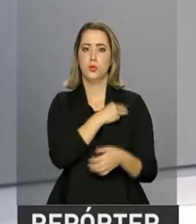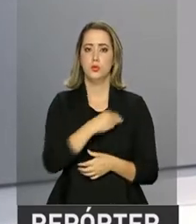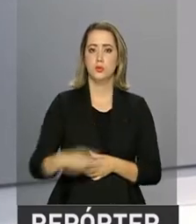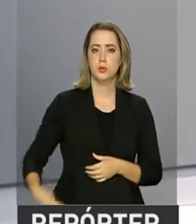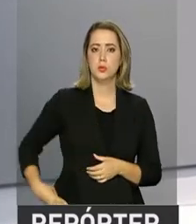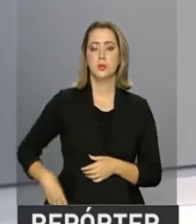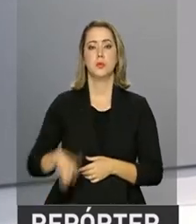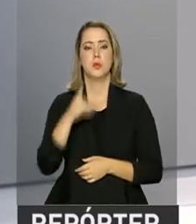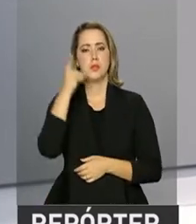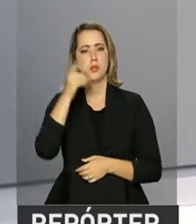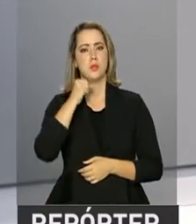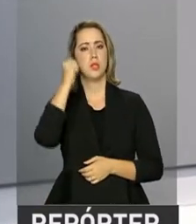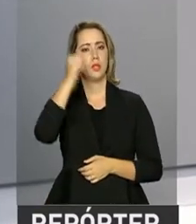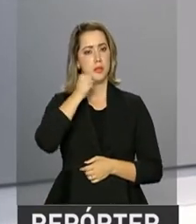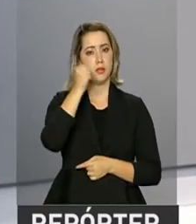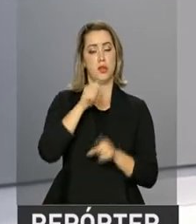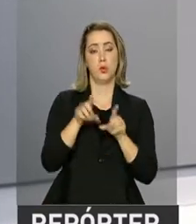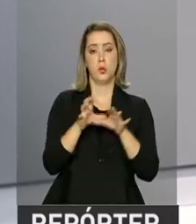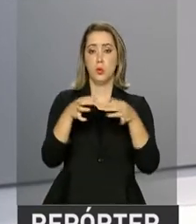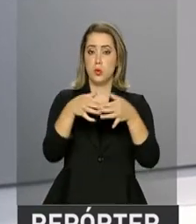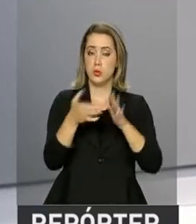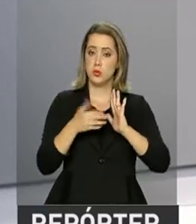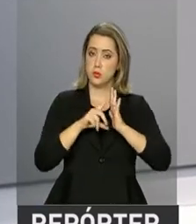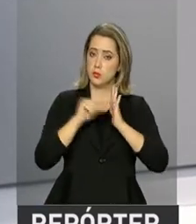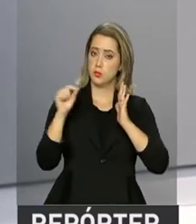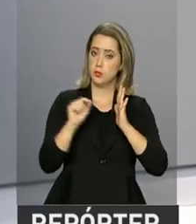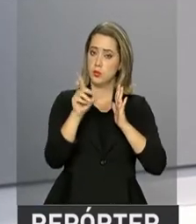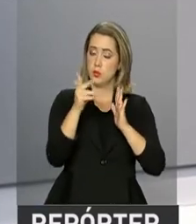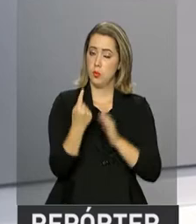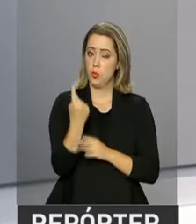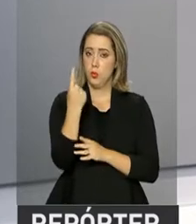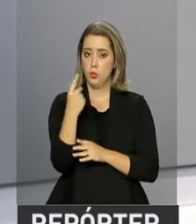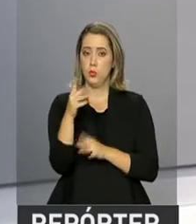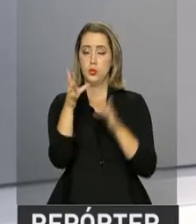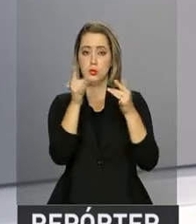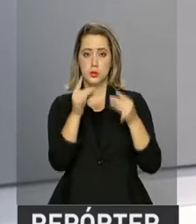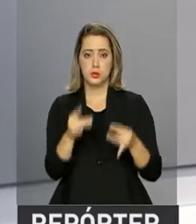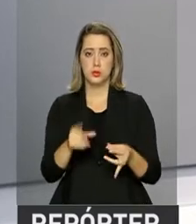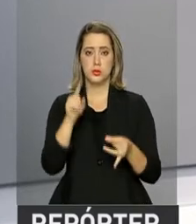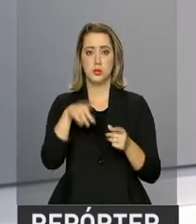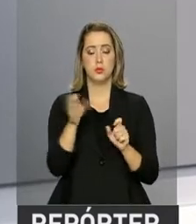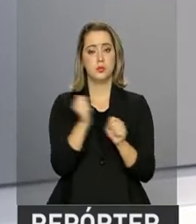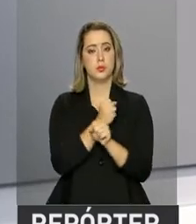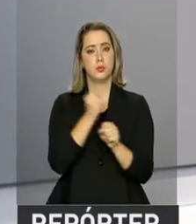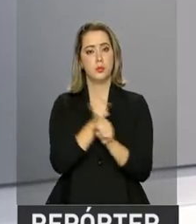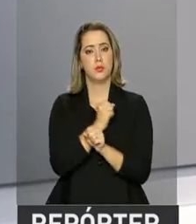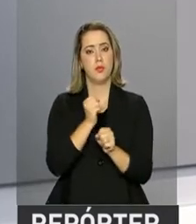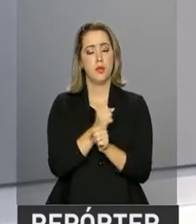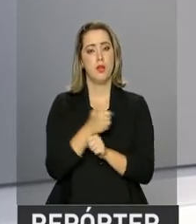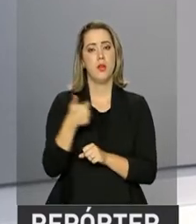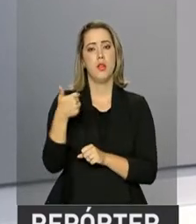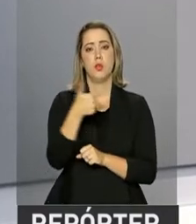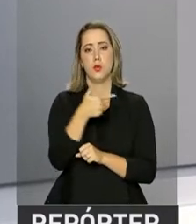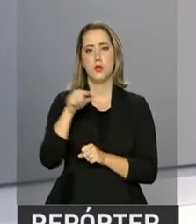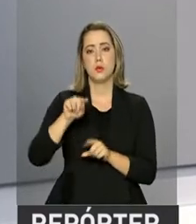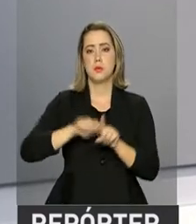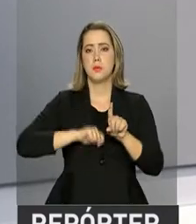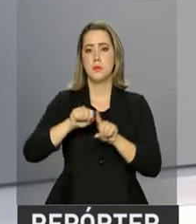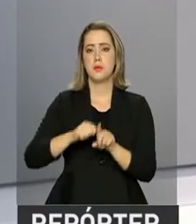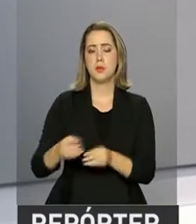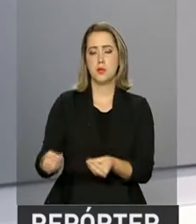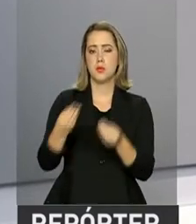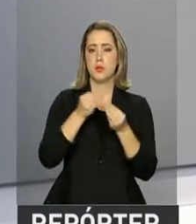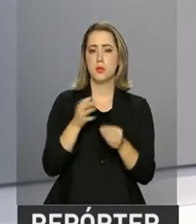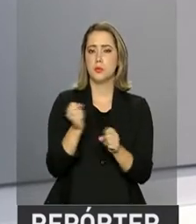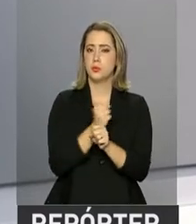Palácio do Planalto. Um dos destaques desse balanço é o setor de infraestrutura, que em 12 meses trouxe mais investimentos, conquistou